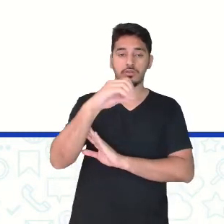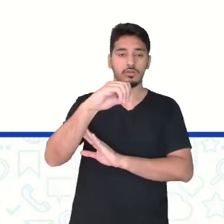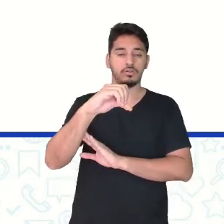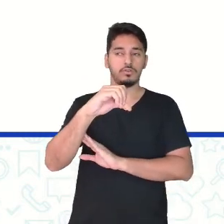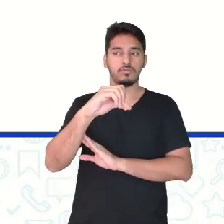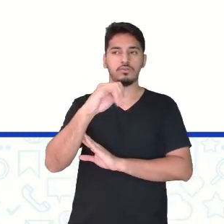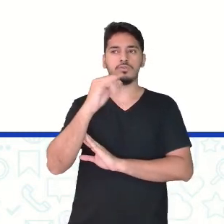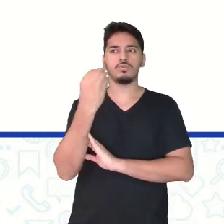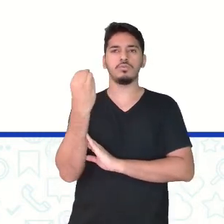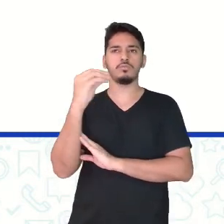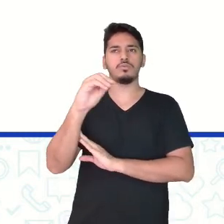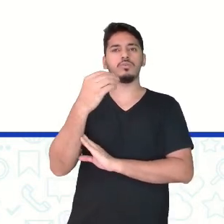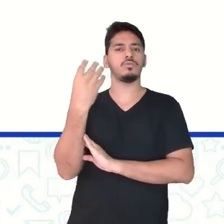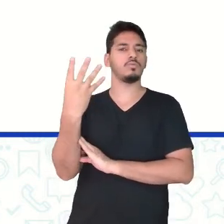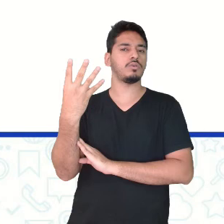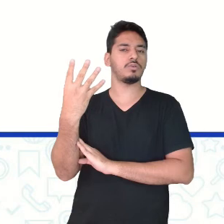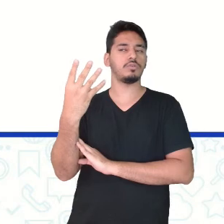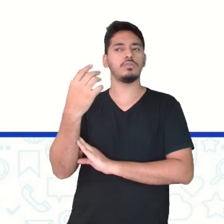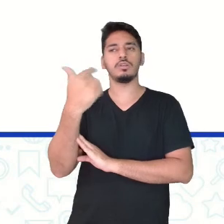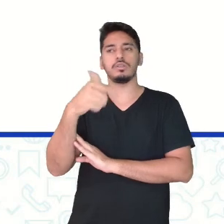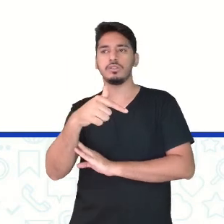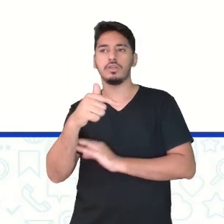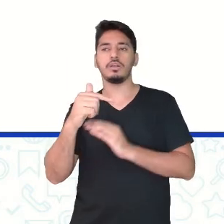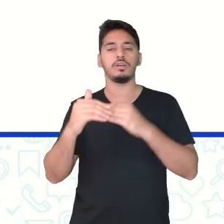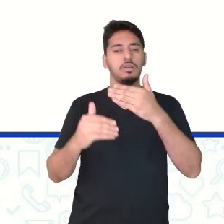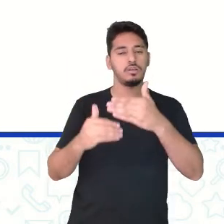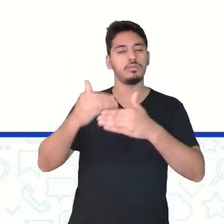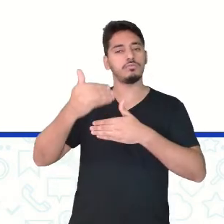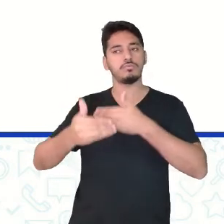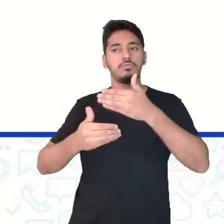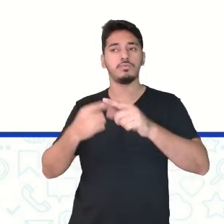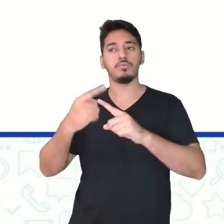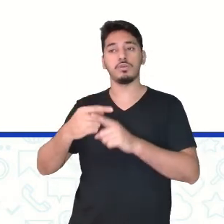9. Se eu botar no lugar de 4, vai dar 7 também, que é o valor dali. Porque